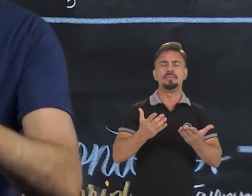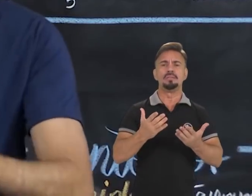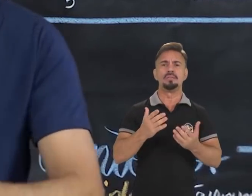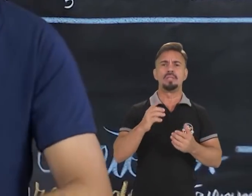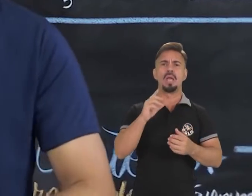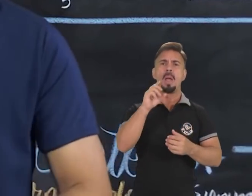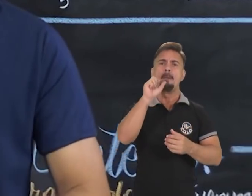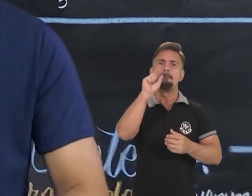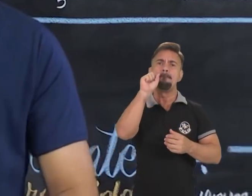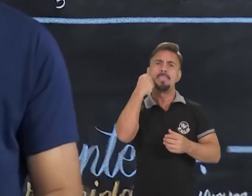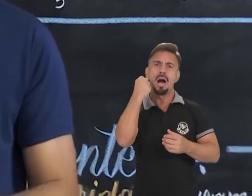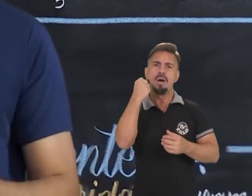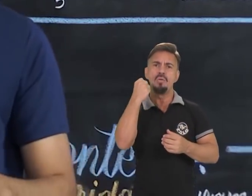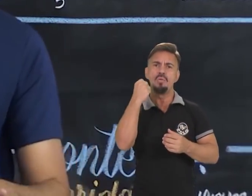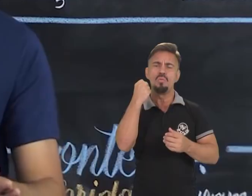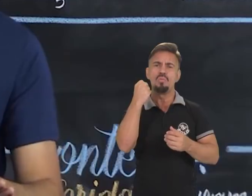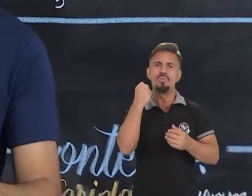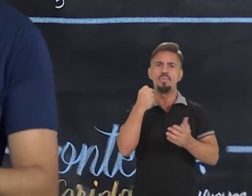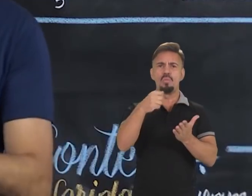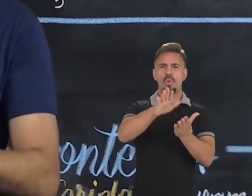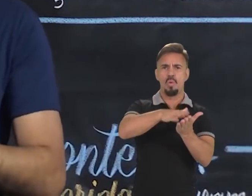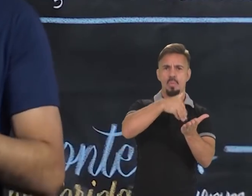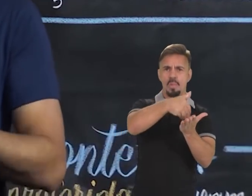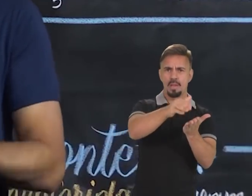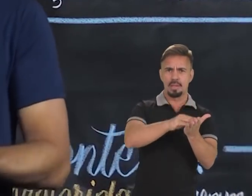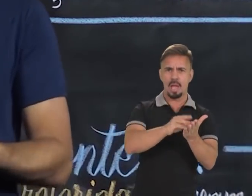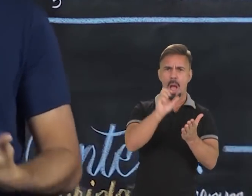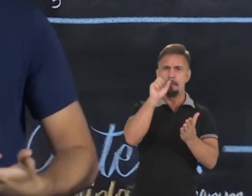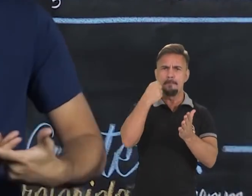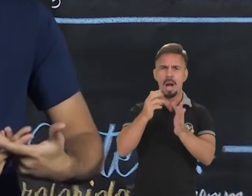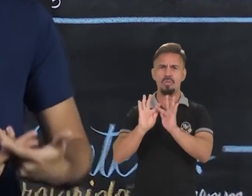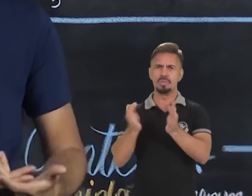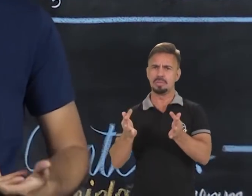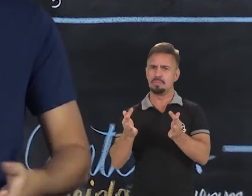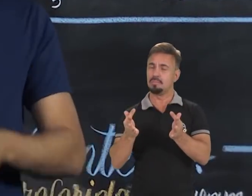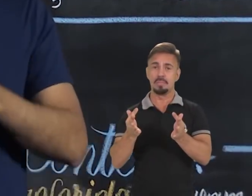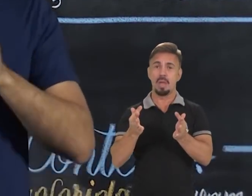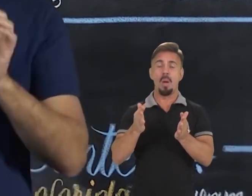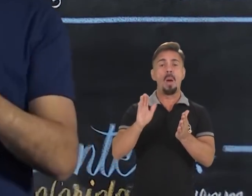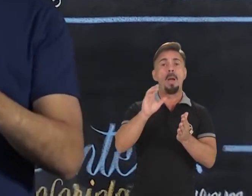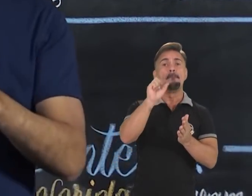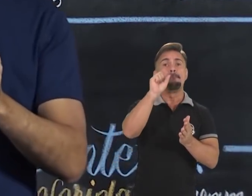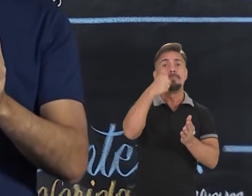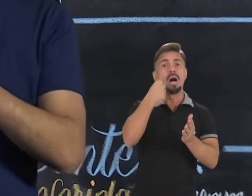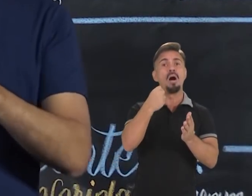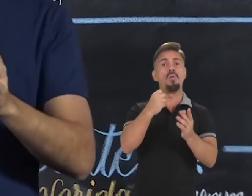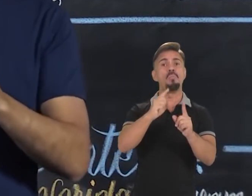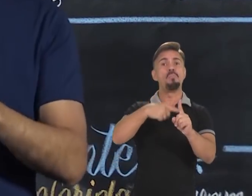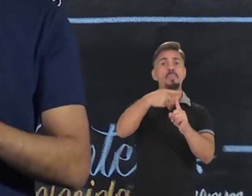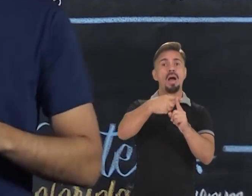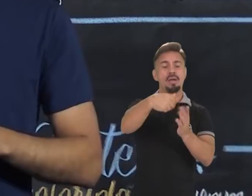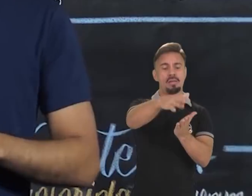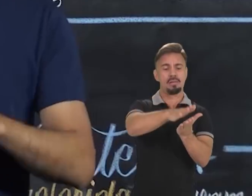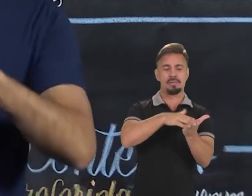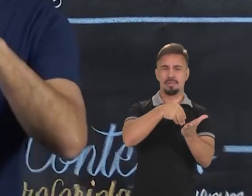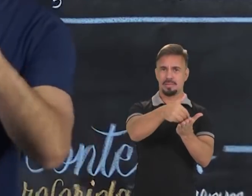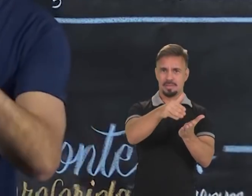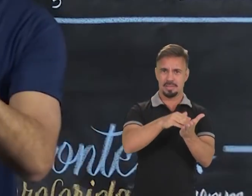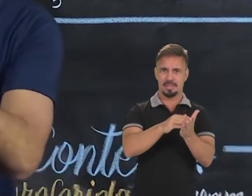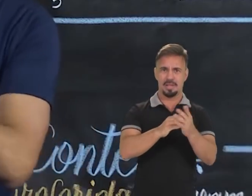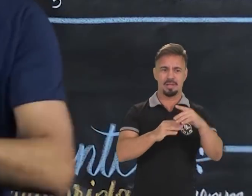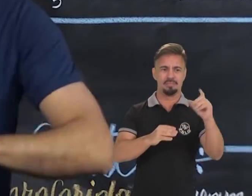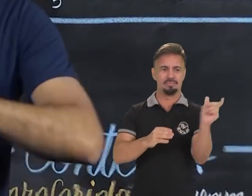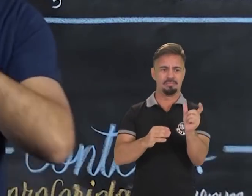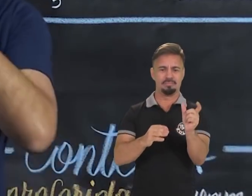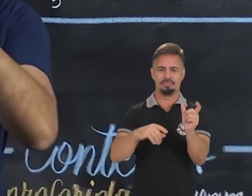como pão com manteiga. Não é qualquer pão, é um pão com manteiga. Então, essa construção com manteiga, que são